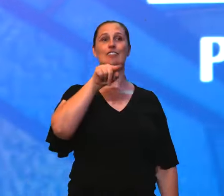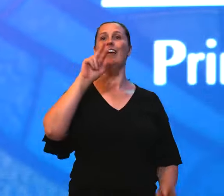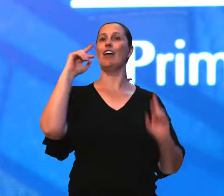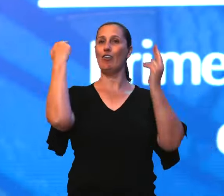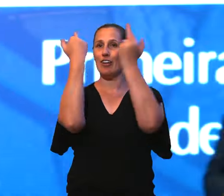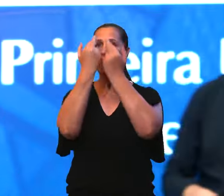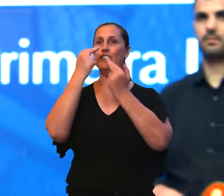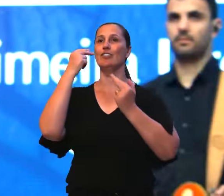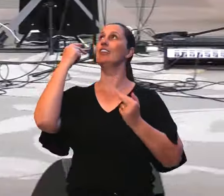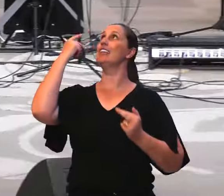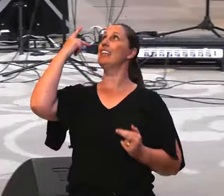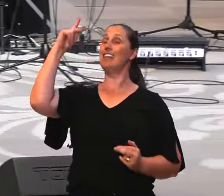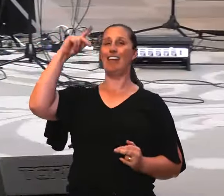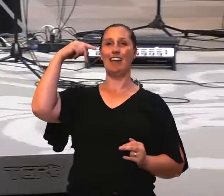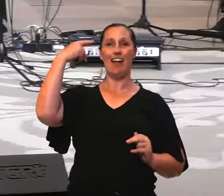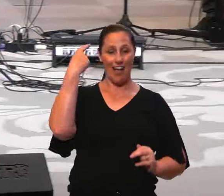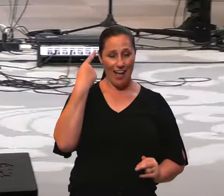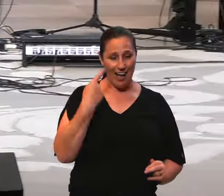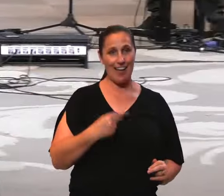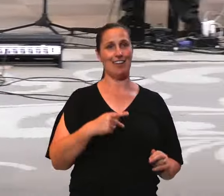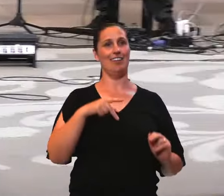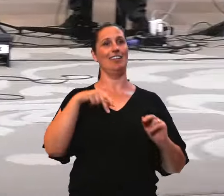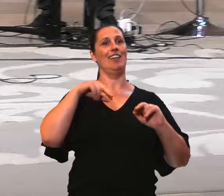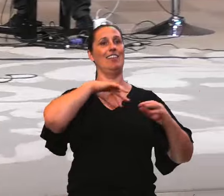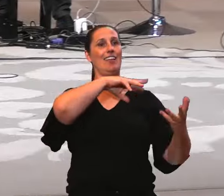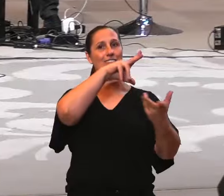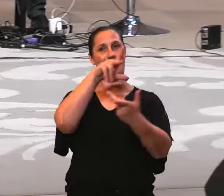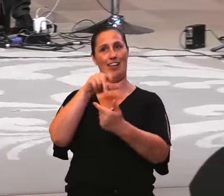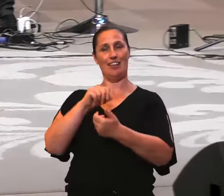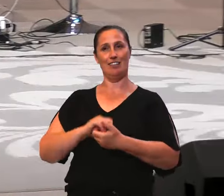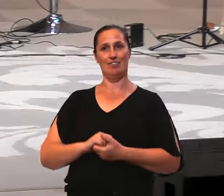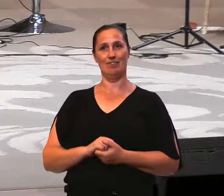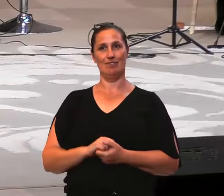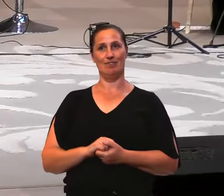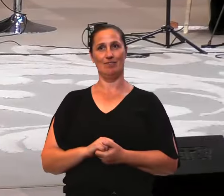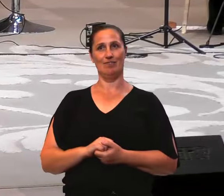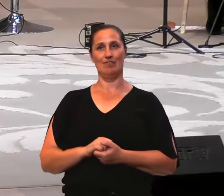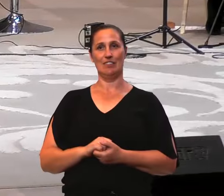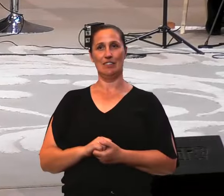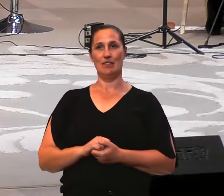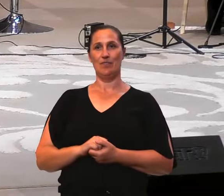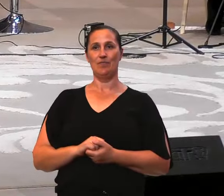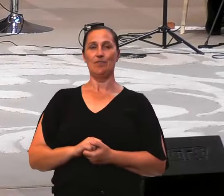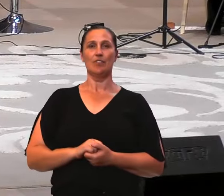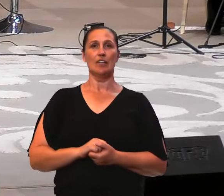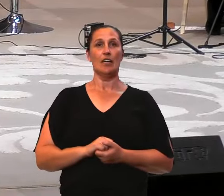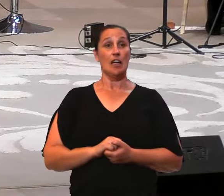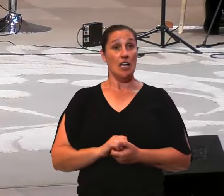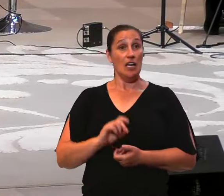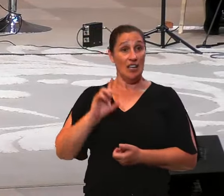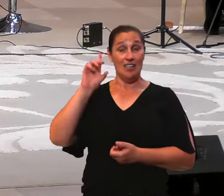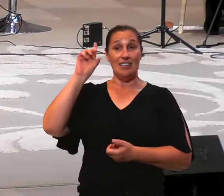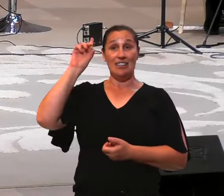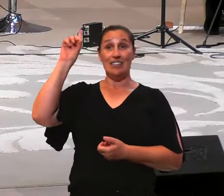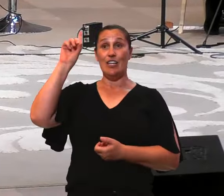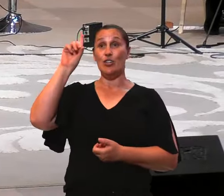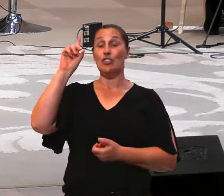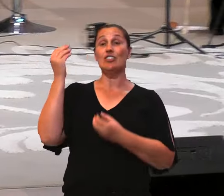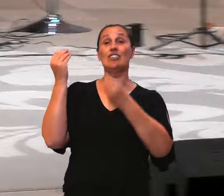você tava no pecadão ele doou tudo você tava sendo dominado por increm que ele tá te livrando de tudo isso ele tá te colocando numa posição de